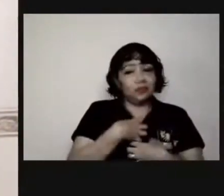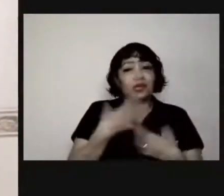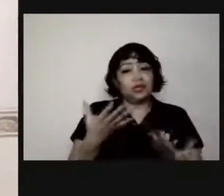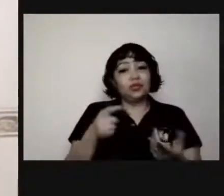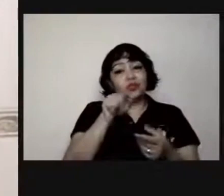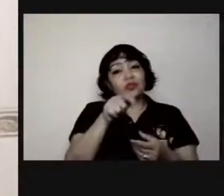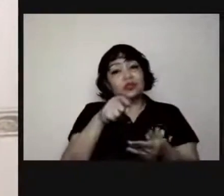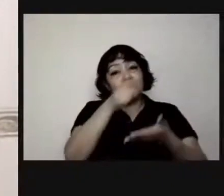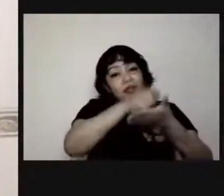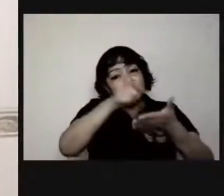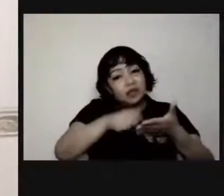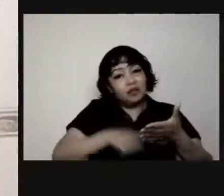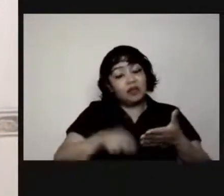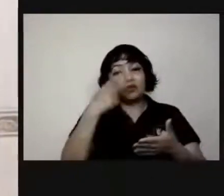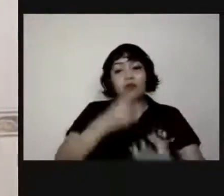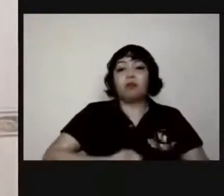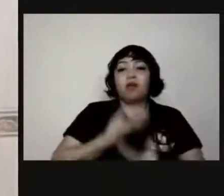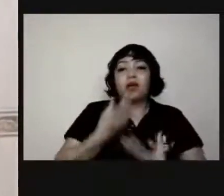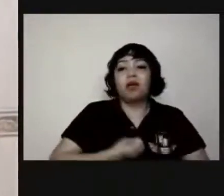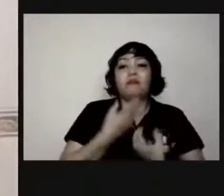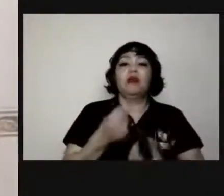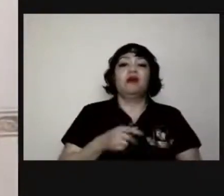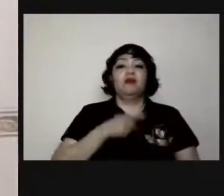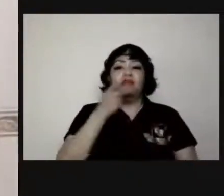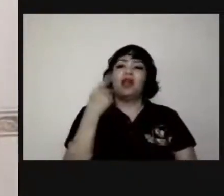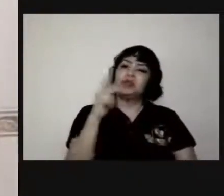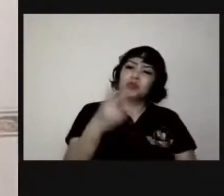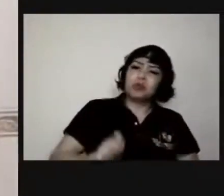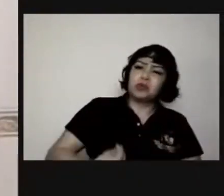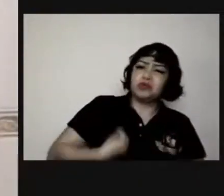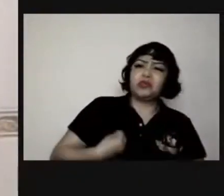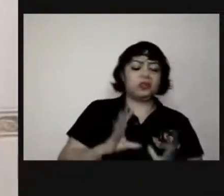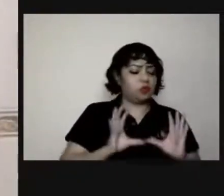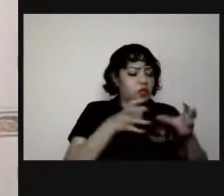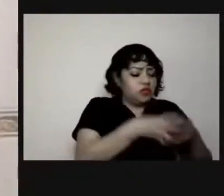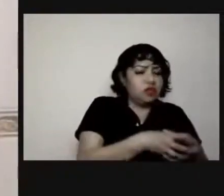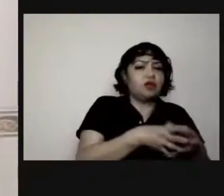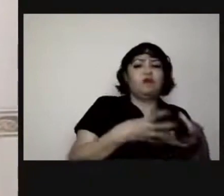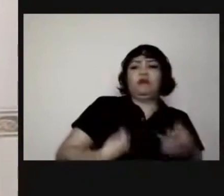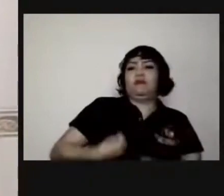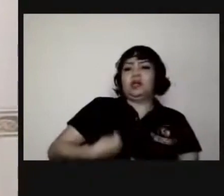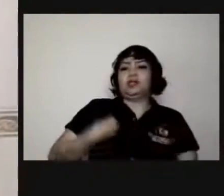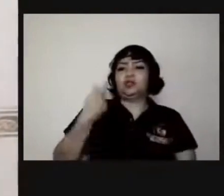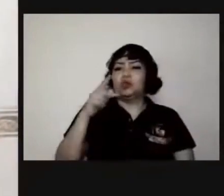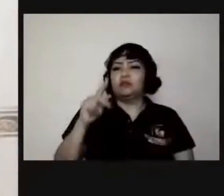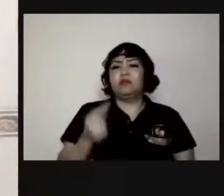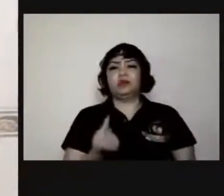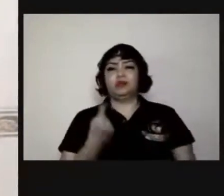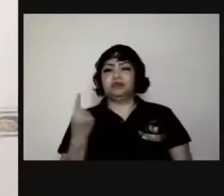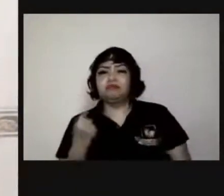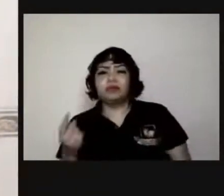direcionar o seu poema, falando de você em relação ao coletivo, que independência é essa, que liberdade é essa que nós